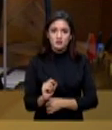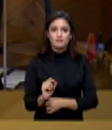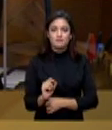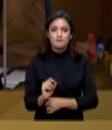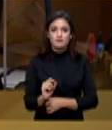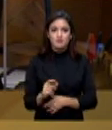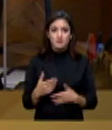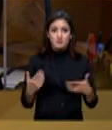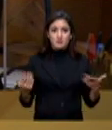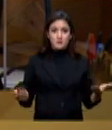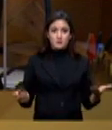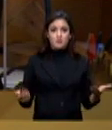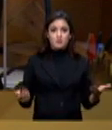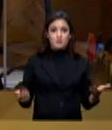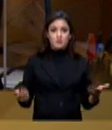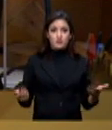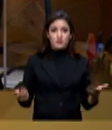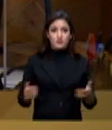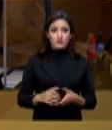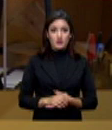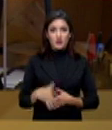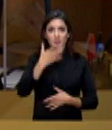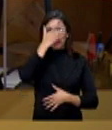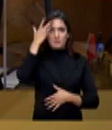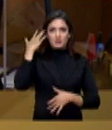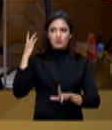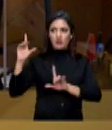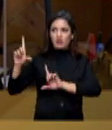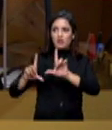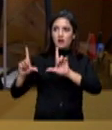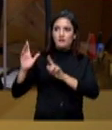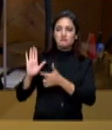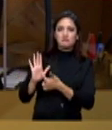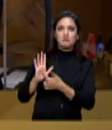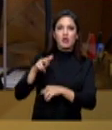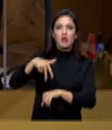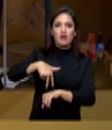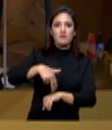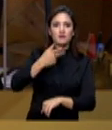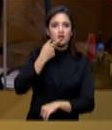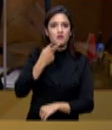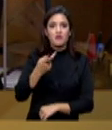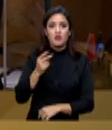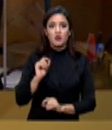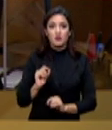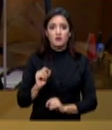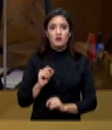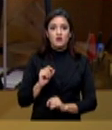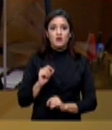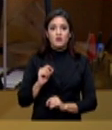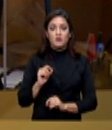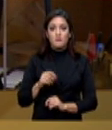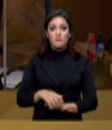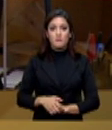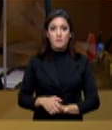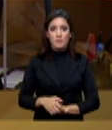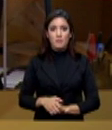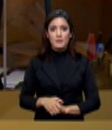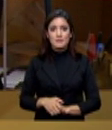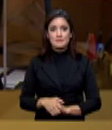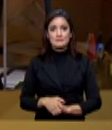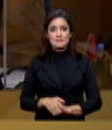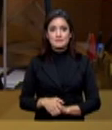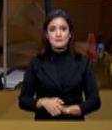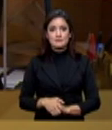colocava pessoas que apareciam na TV dizendo é vocês me recomendam